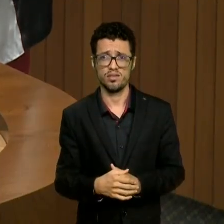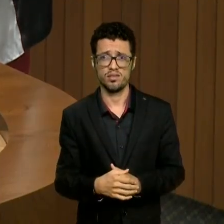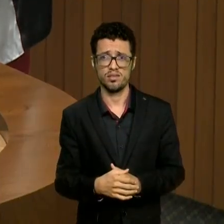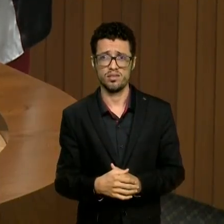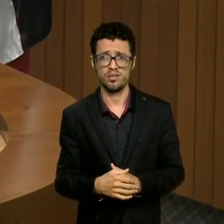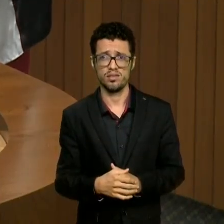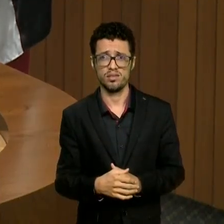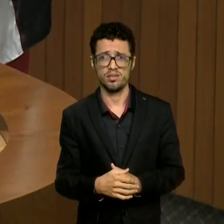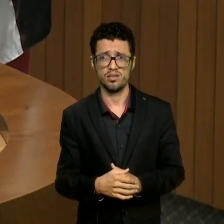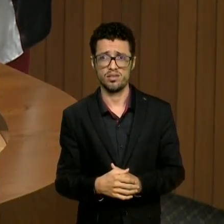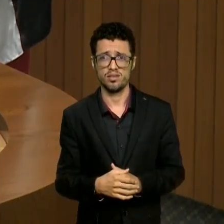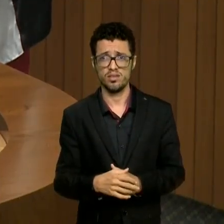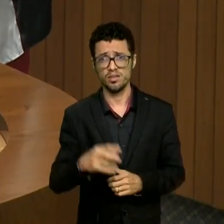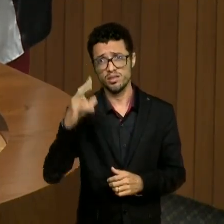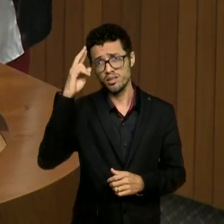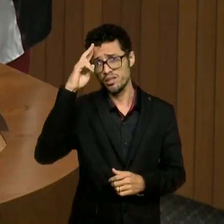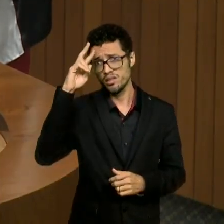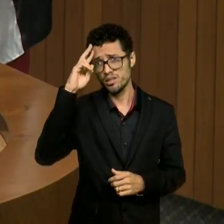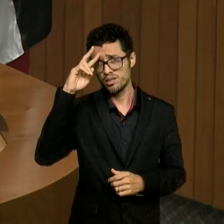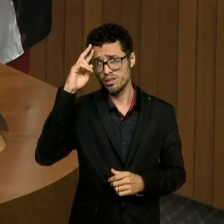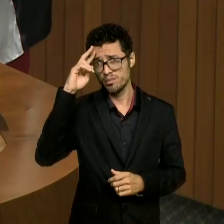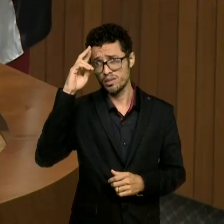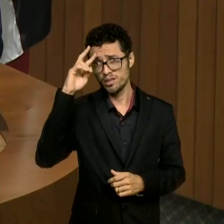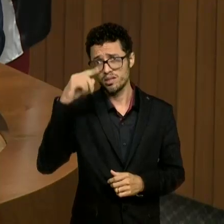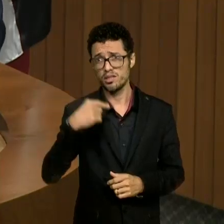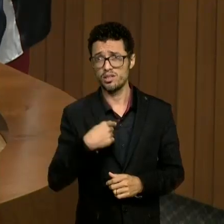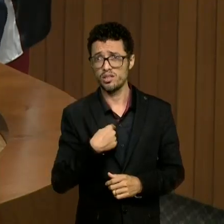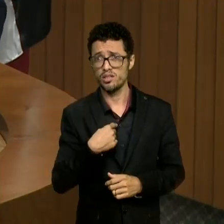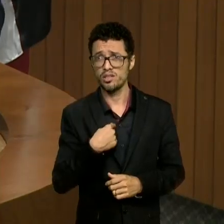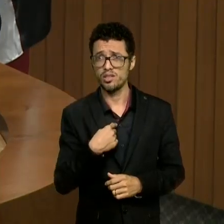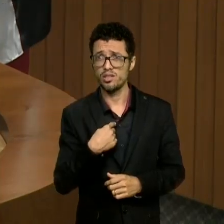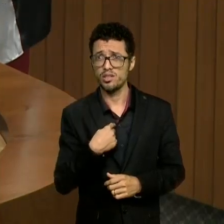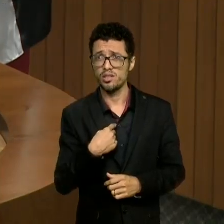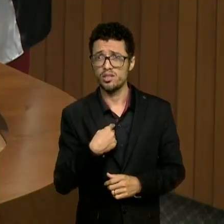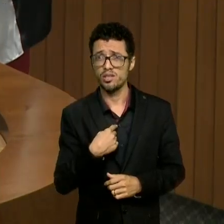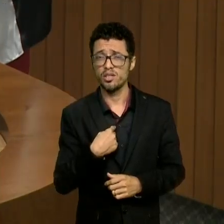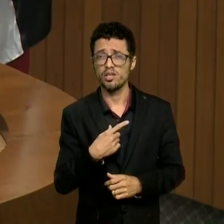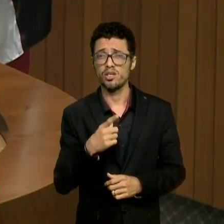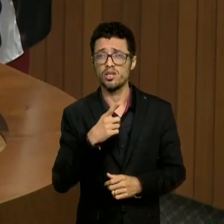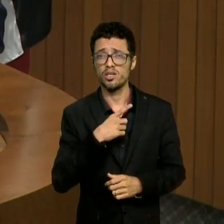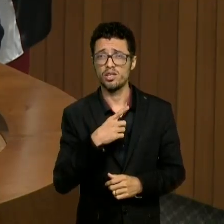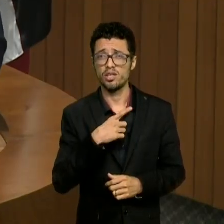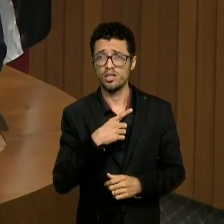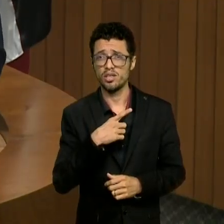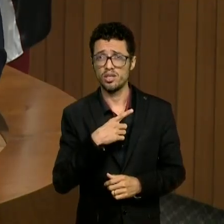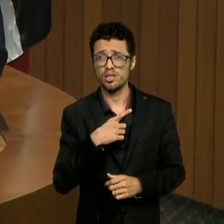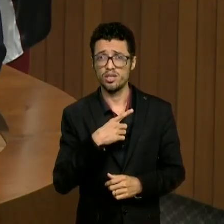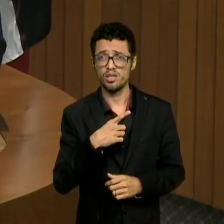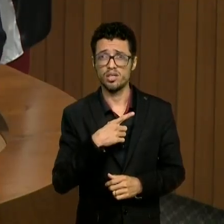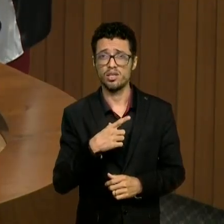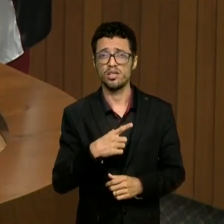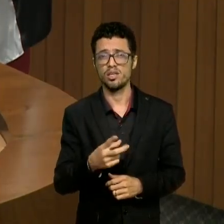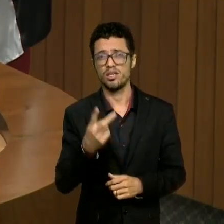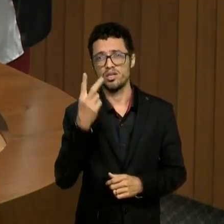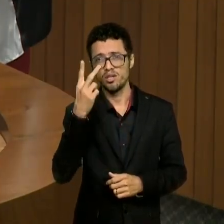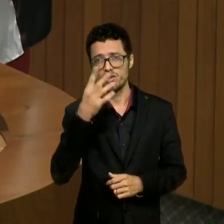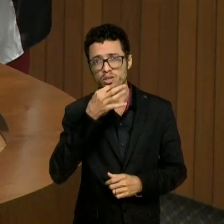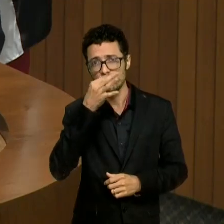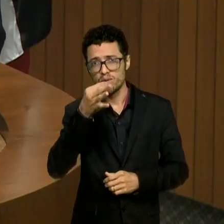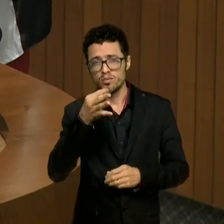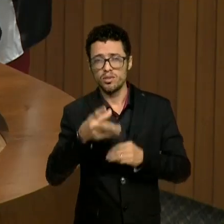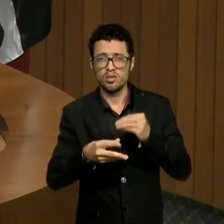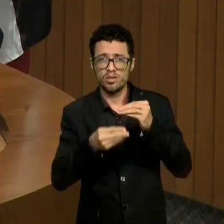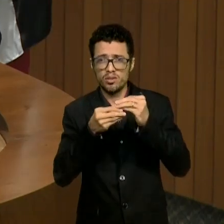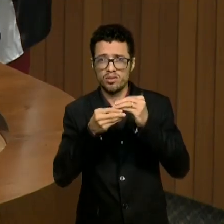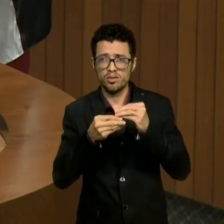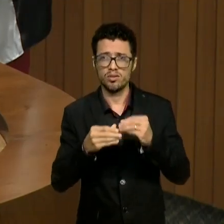Lembre-se que quando o meu pronunciamento eu lhe concedi 2, viu? O senhor tinha tempo. Mas se o senhor quiser, pode falar, se o presidente permitir. O senhor permite,